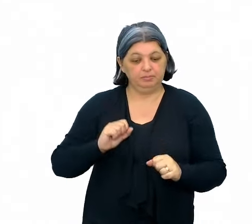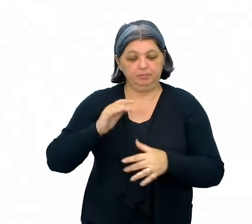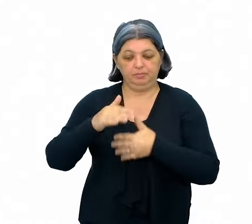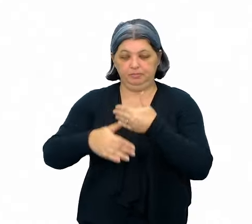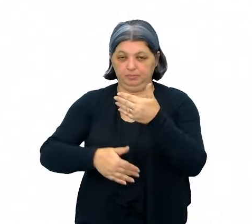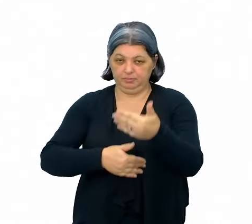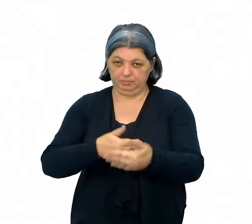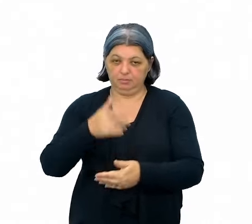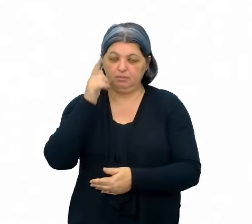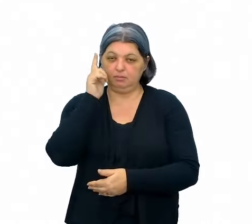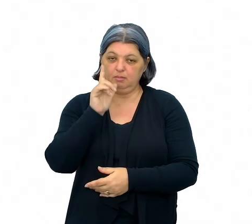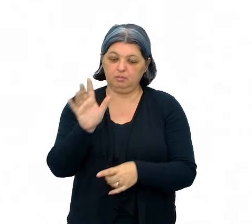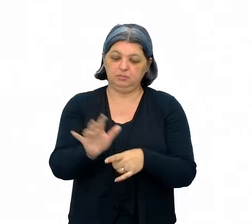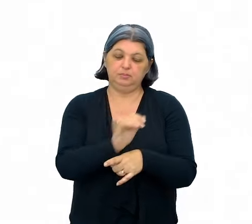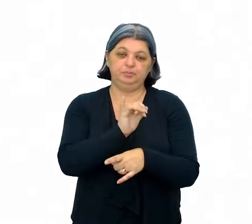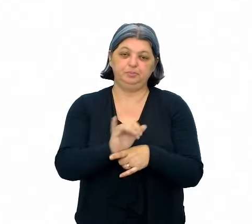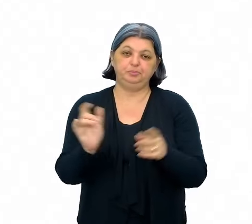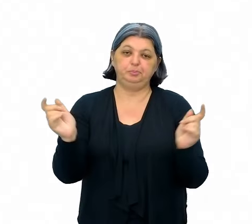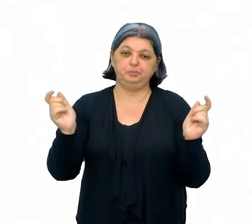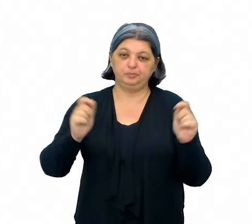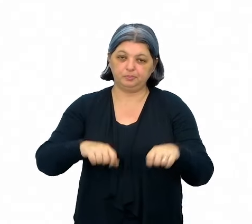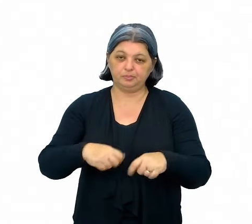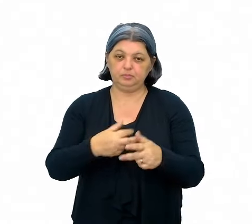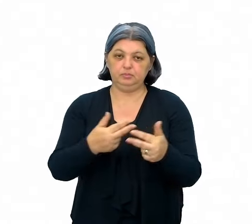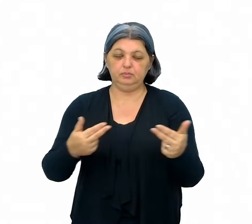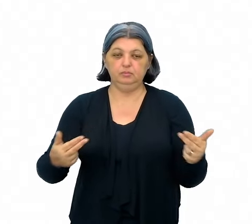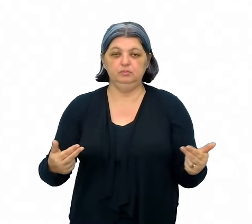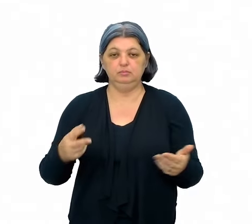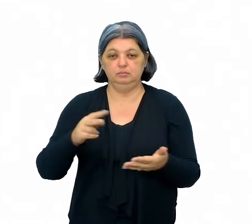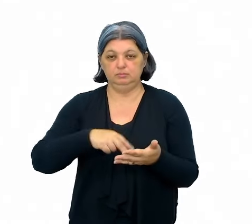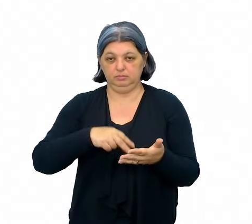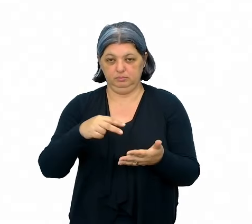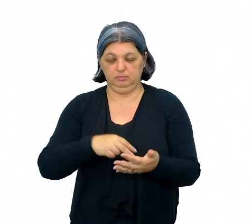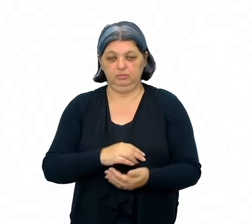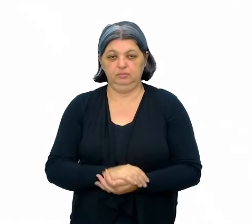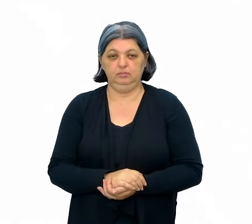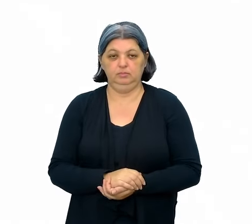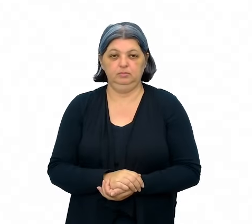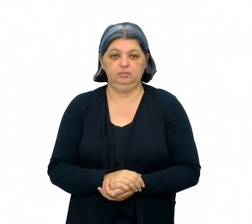essas estratégias, essas capacidades de leitura.